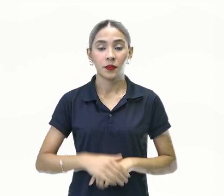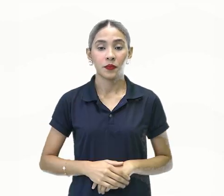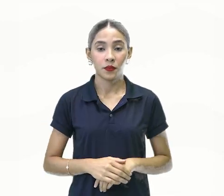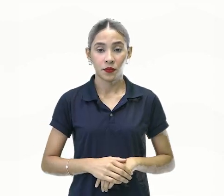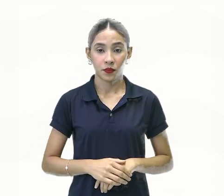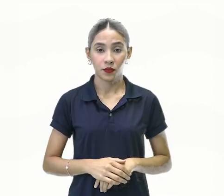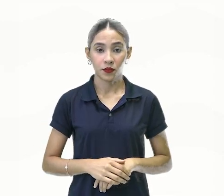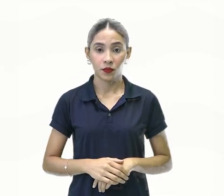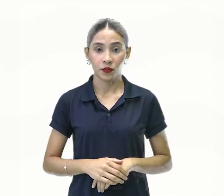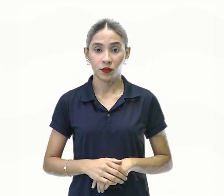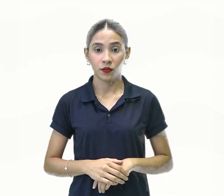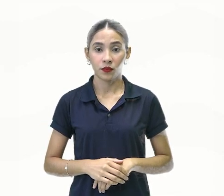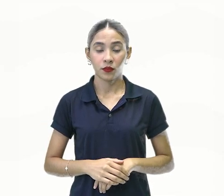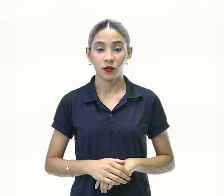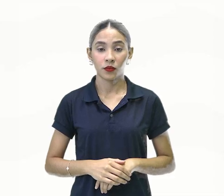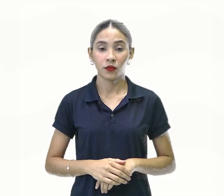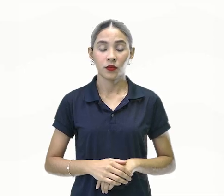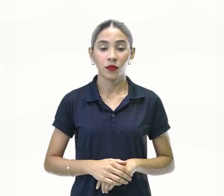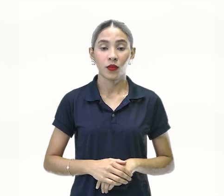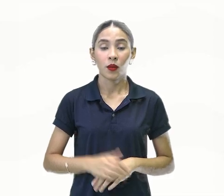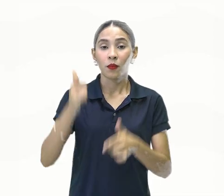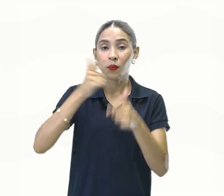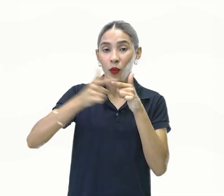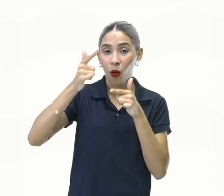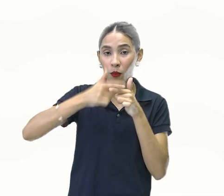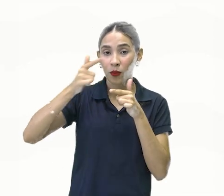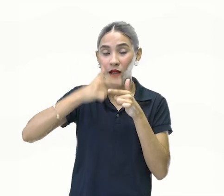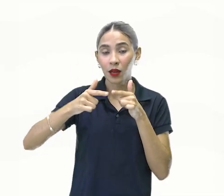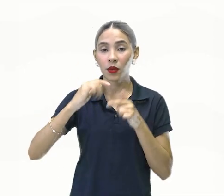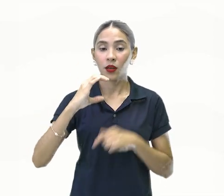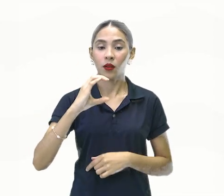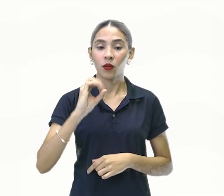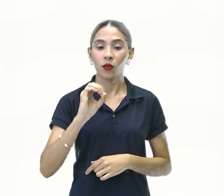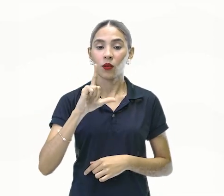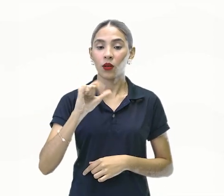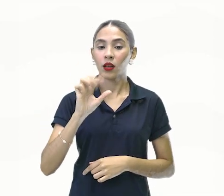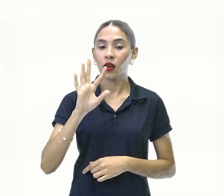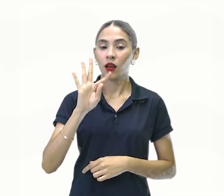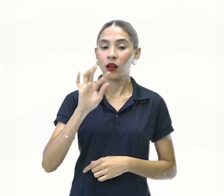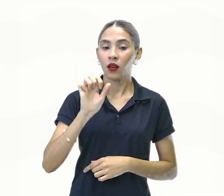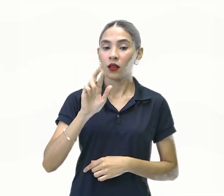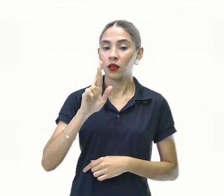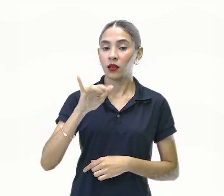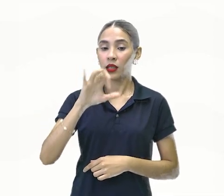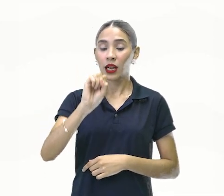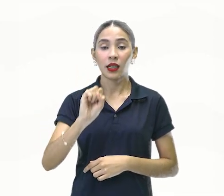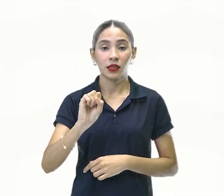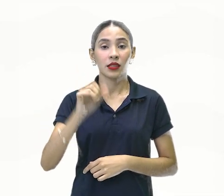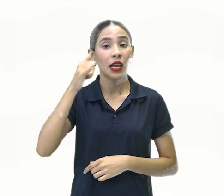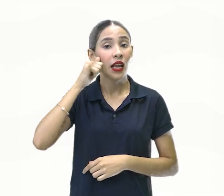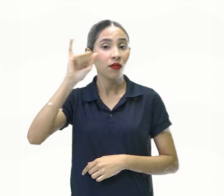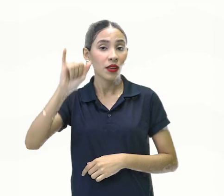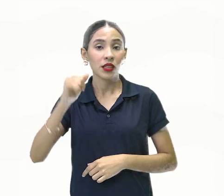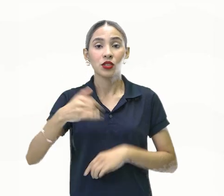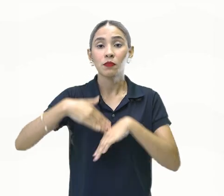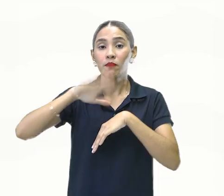side effects, ou sérios efeitos colaterais. Então, não exceda a dose